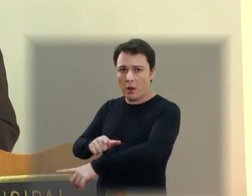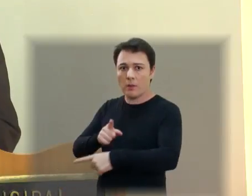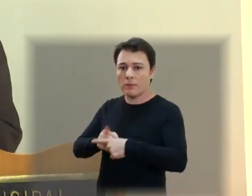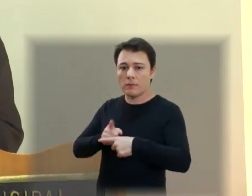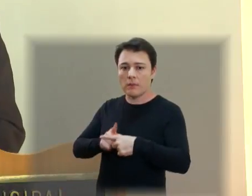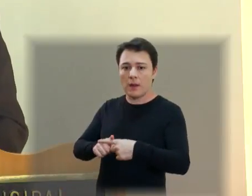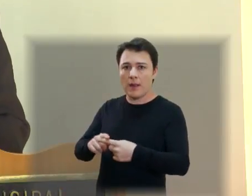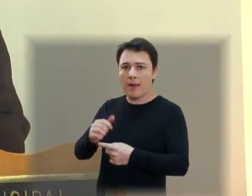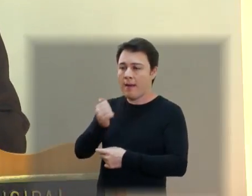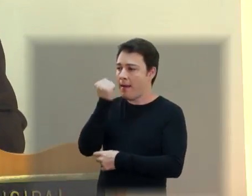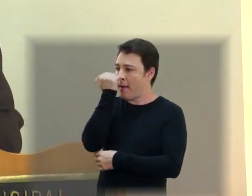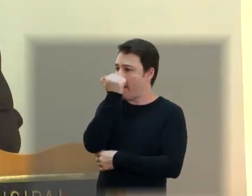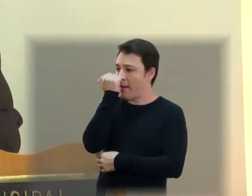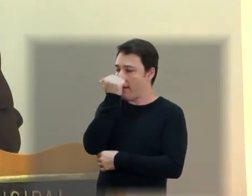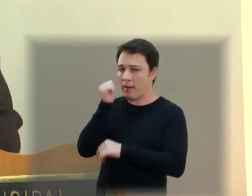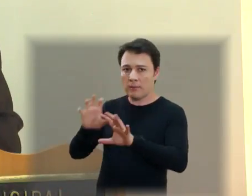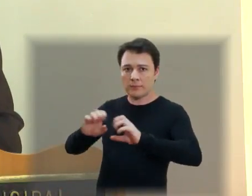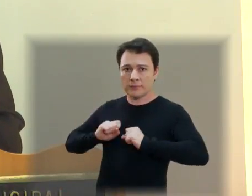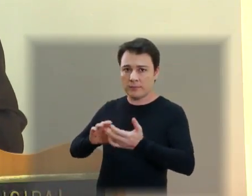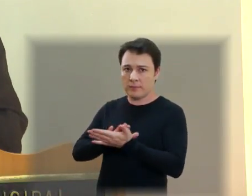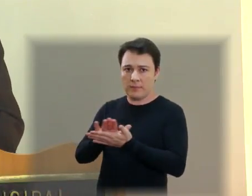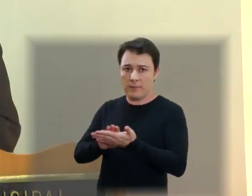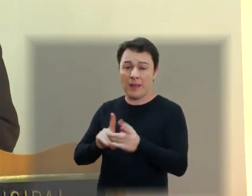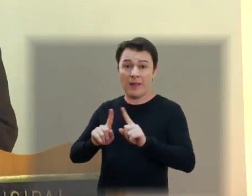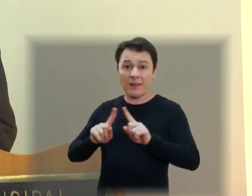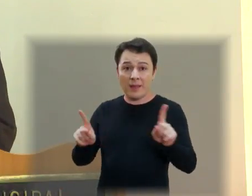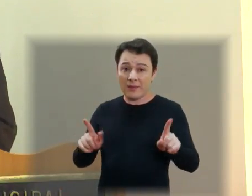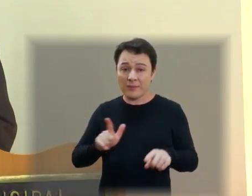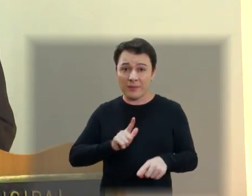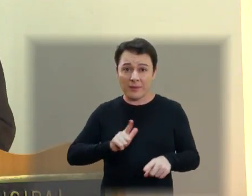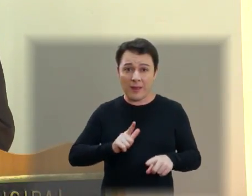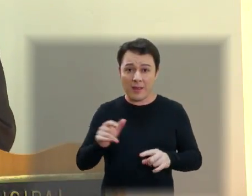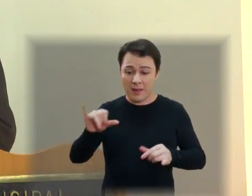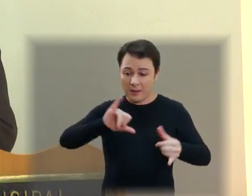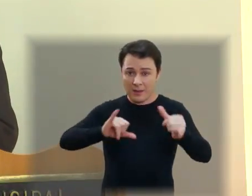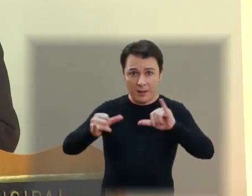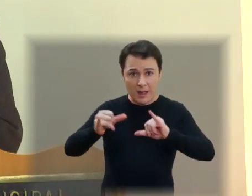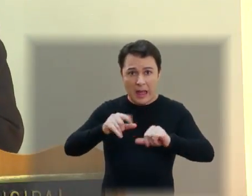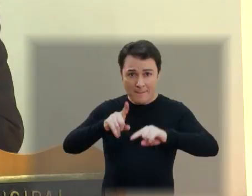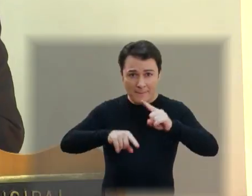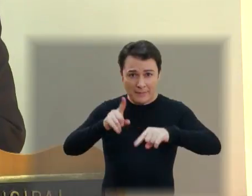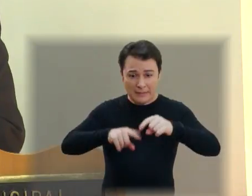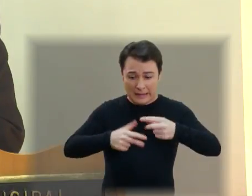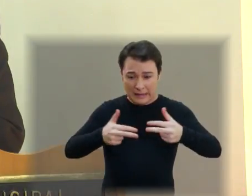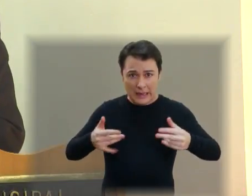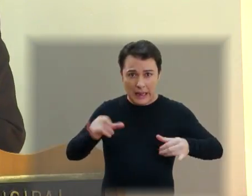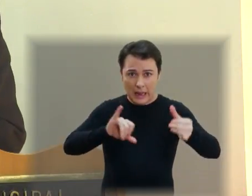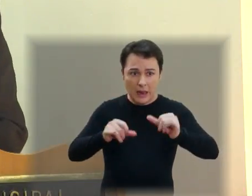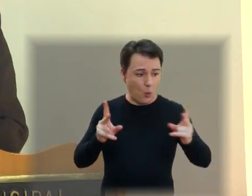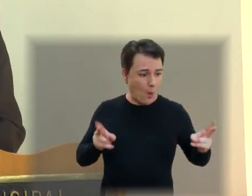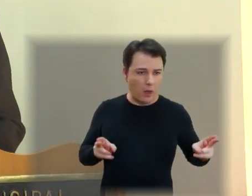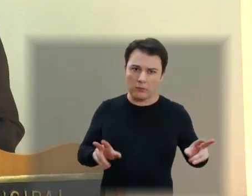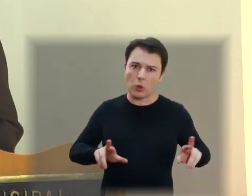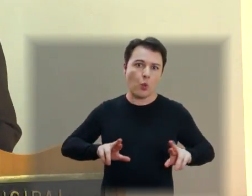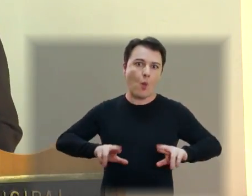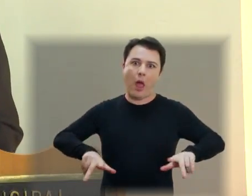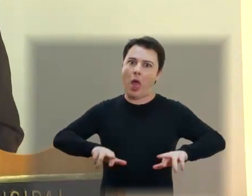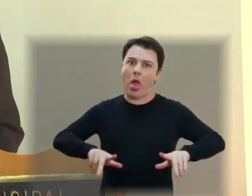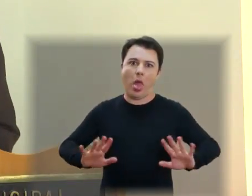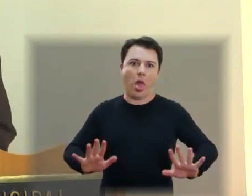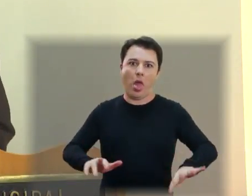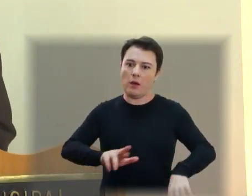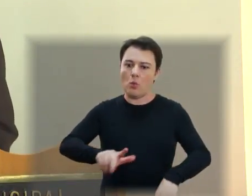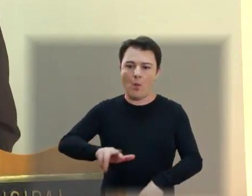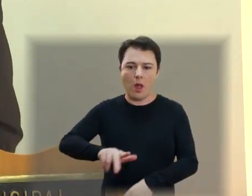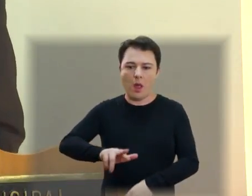de alergia. Então, os produtos utilizados para a sanitização não são os mesmos utilizados para a asepsia. Então, a gente também